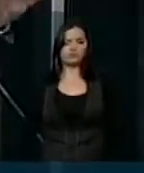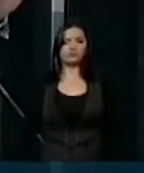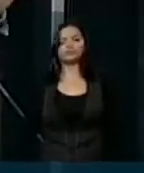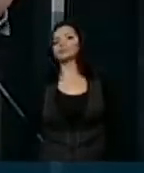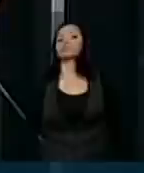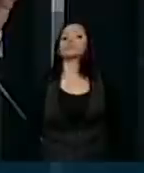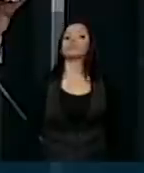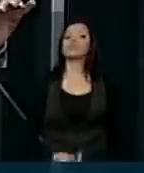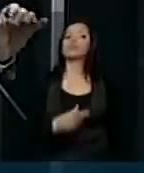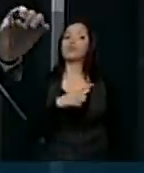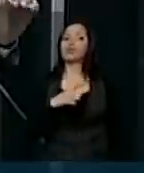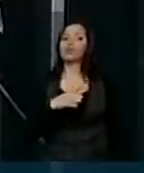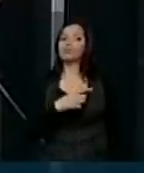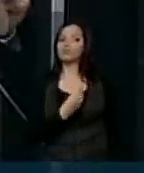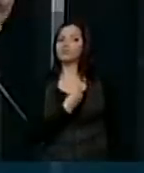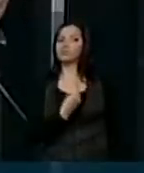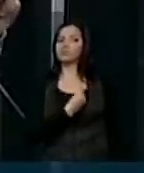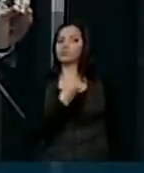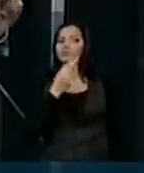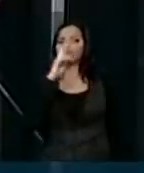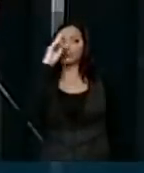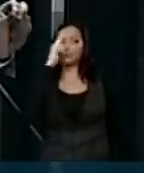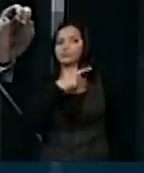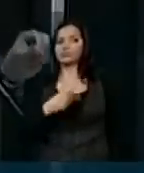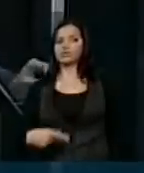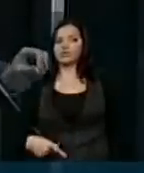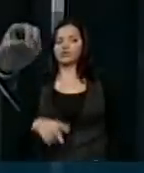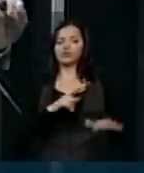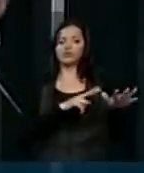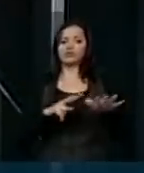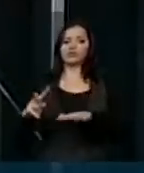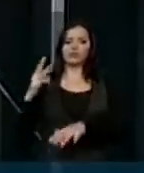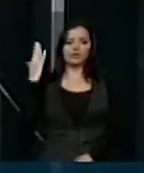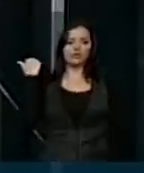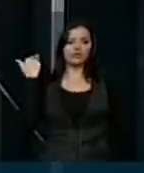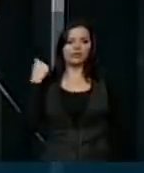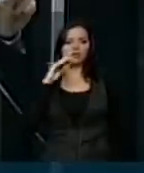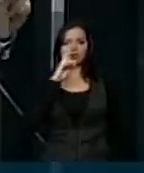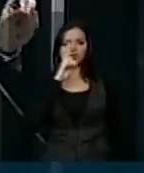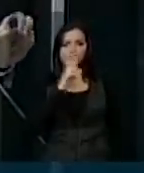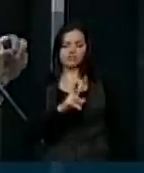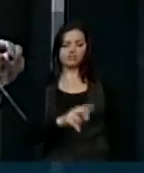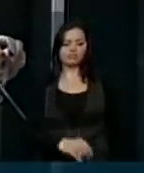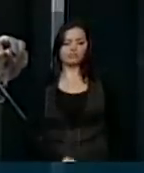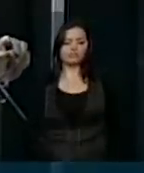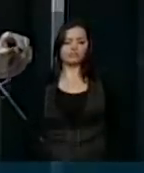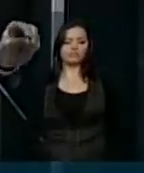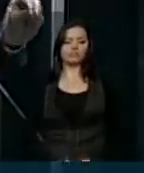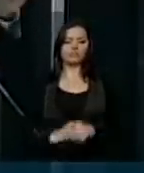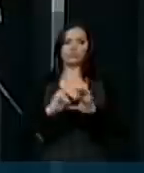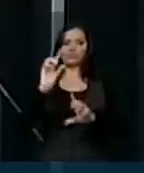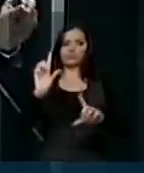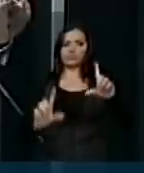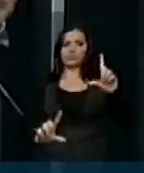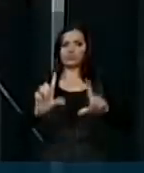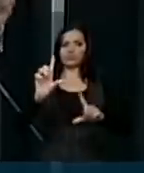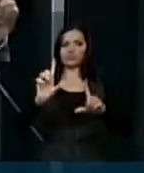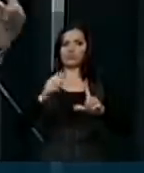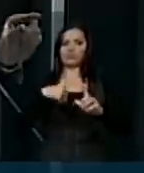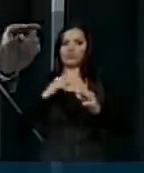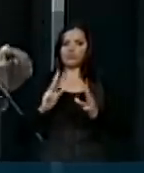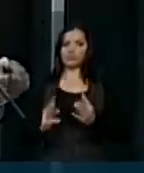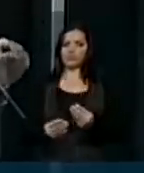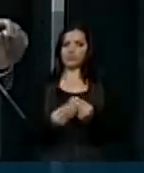Eu estava, senhor presidente, semana passada assistindo pela televisão uma missa